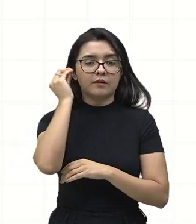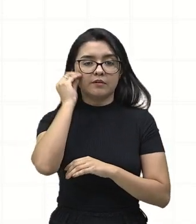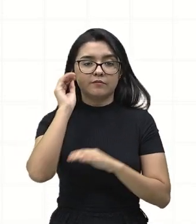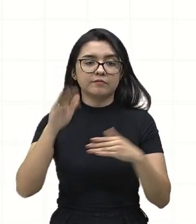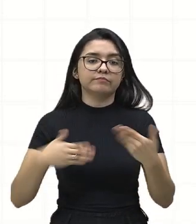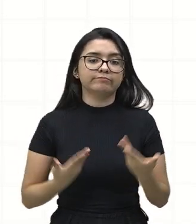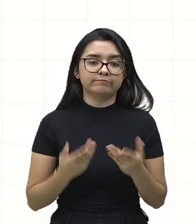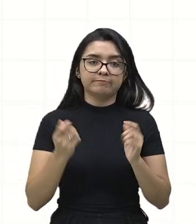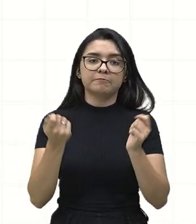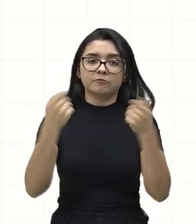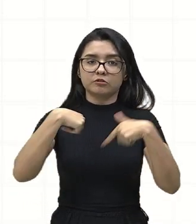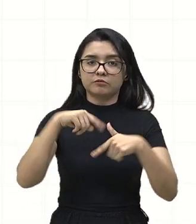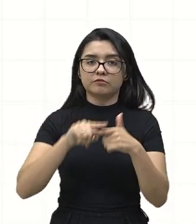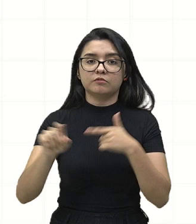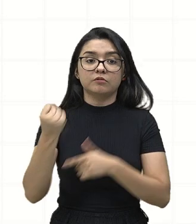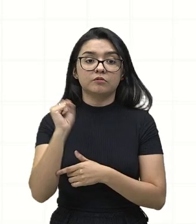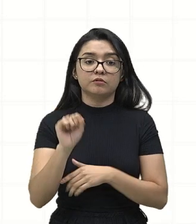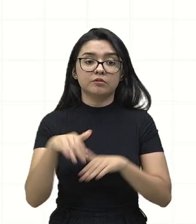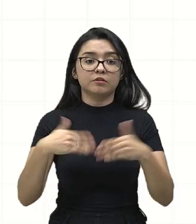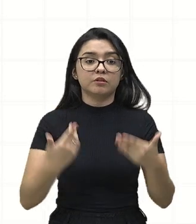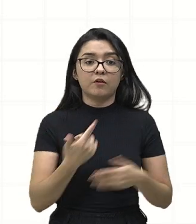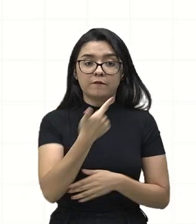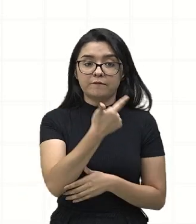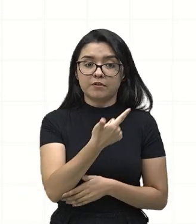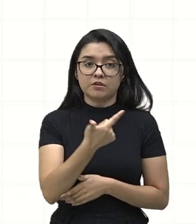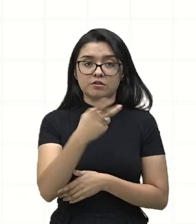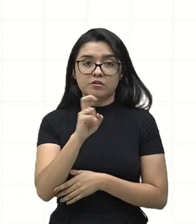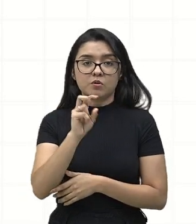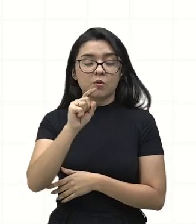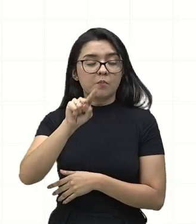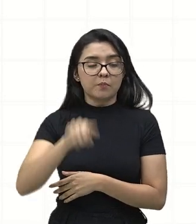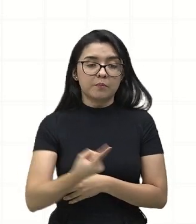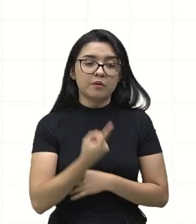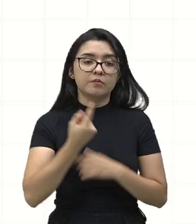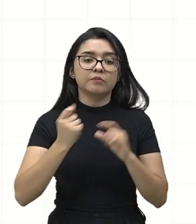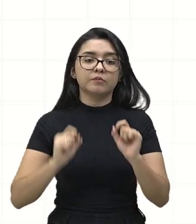gente vai fazer? A gente vai pegar 25.000